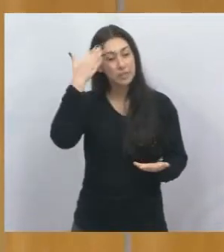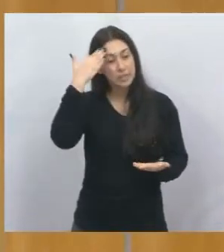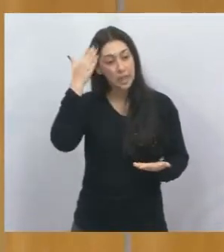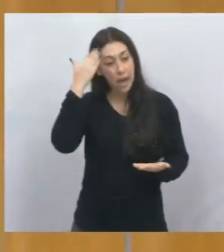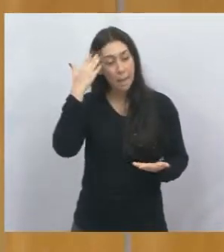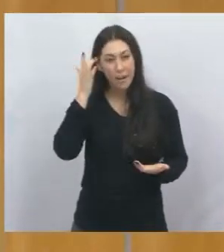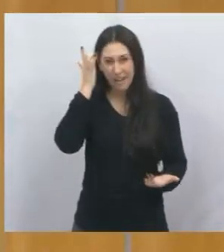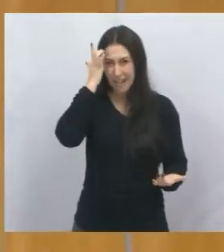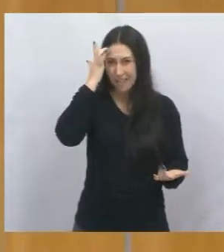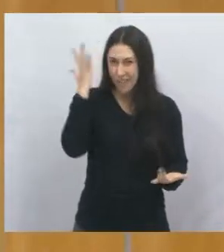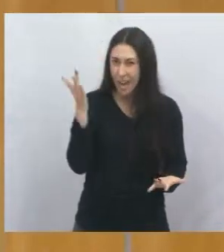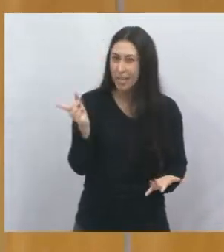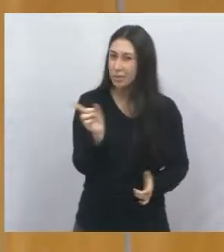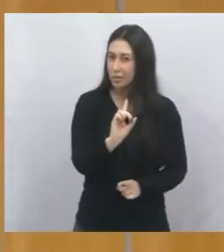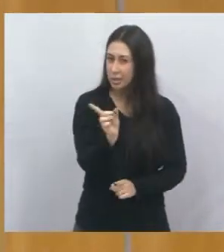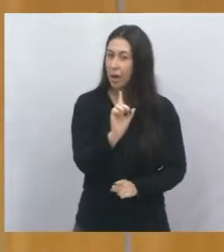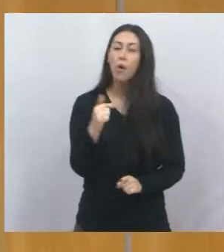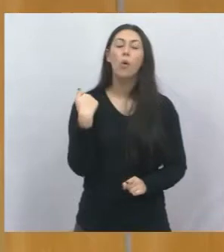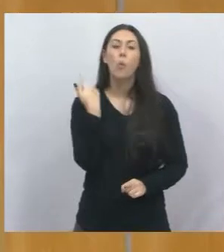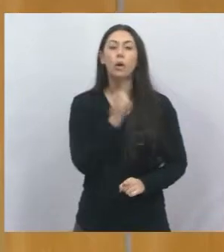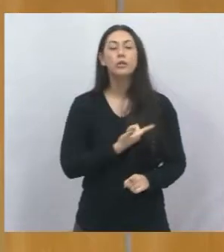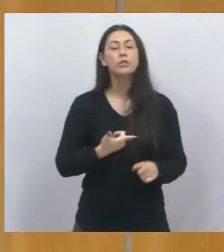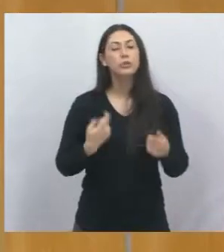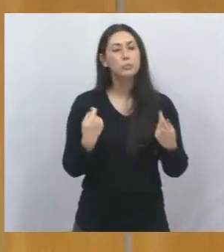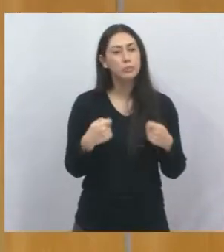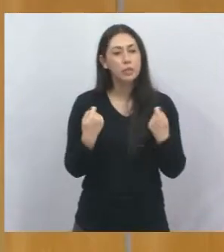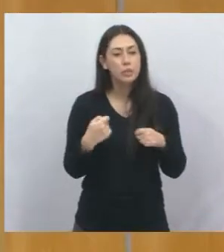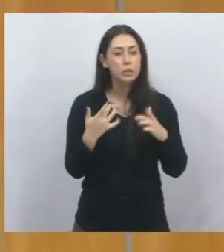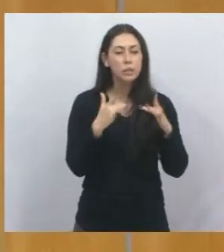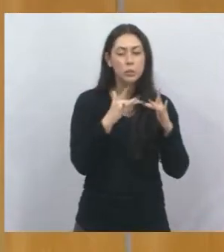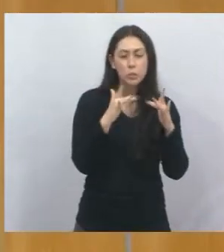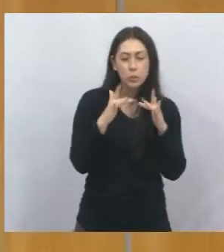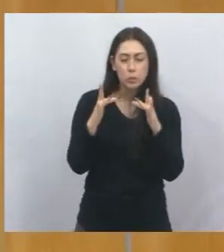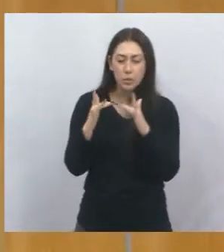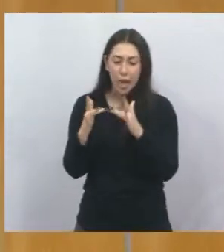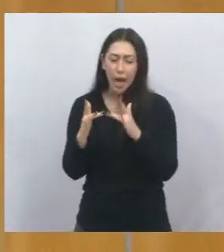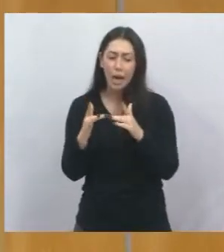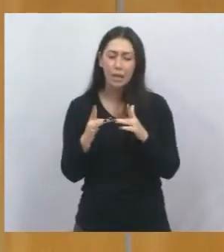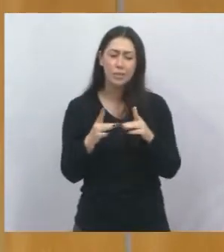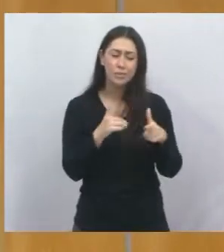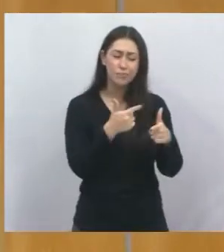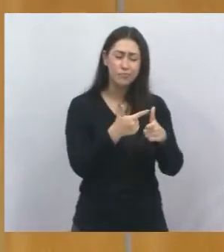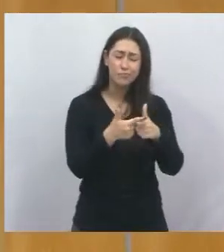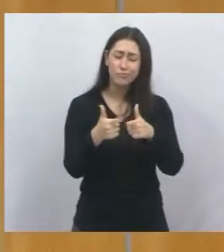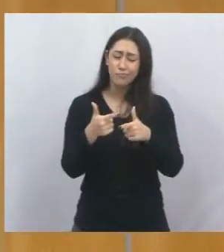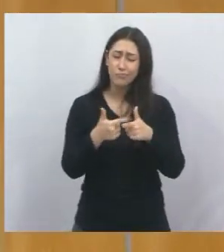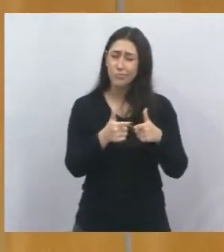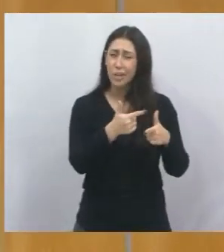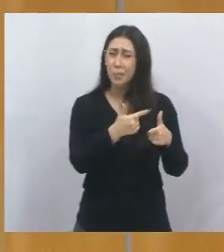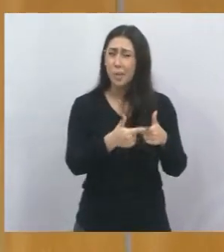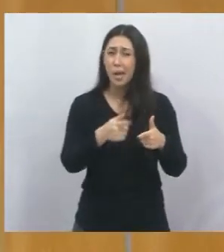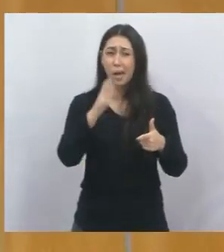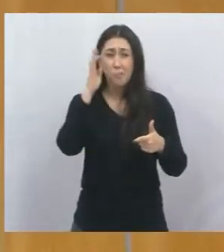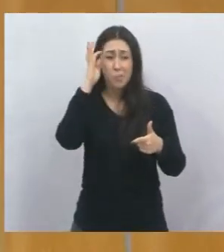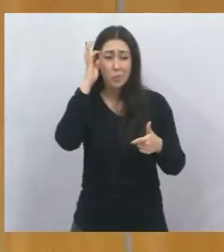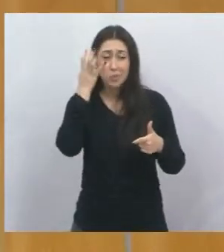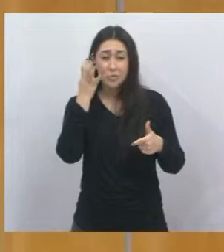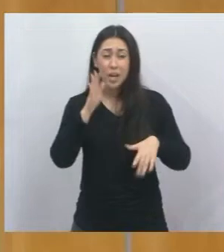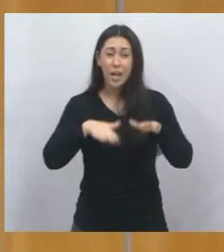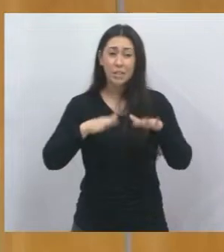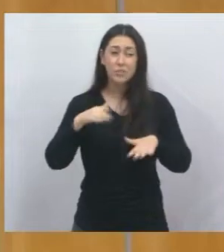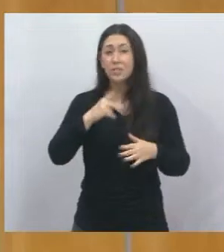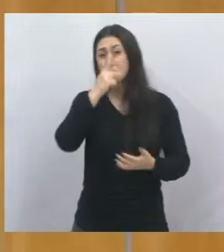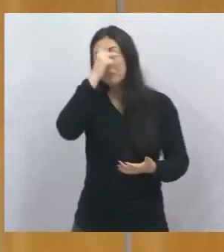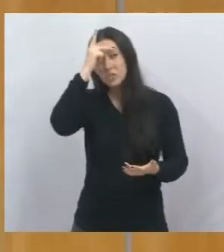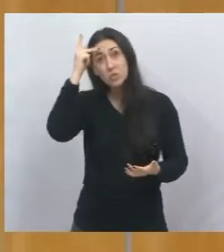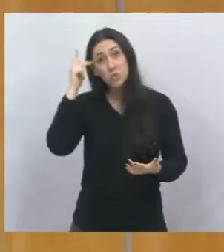não é fácil. A gente lida com as dificuldades das pessoas que chegam no momento de